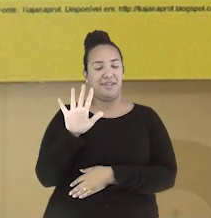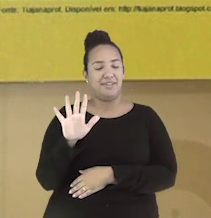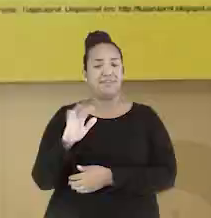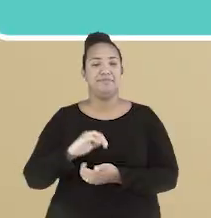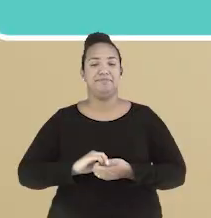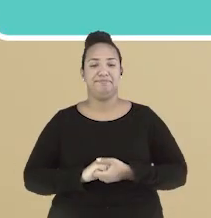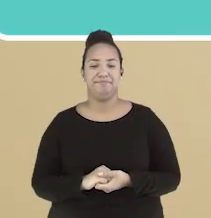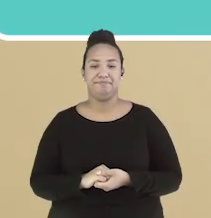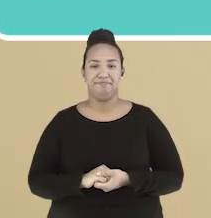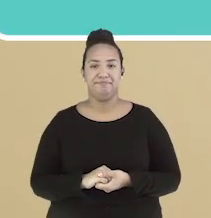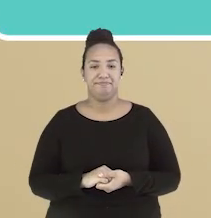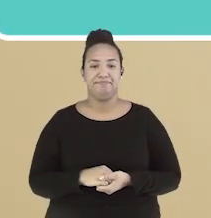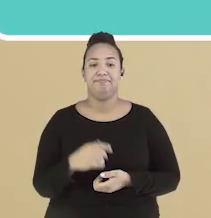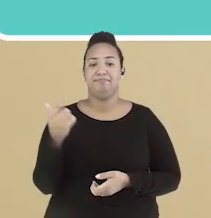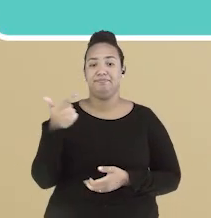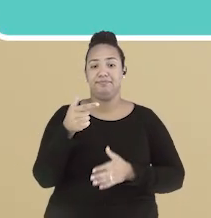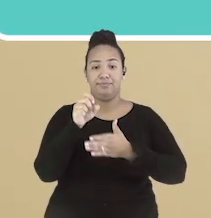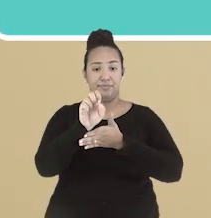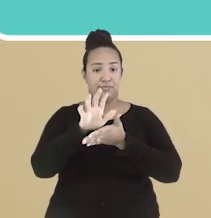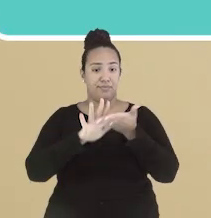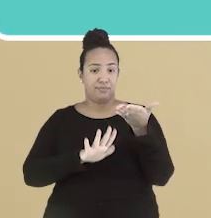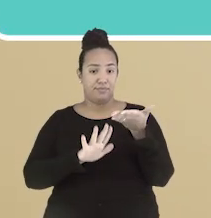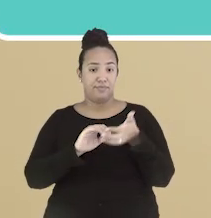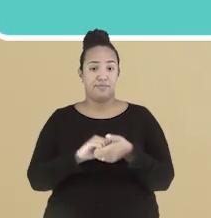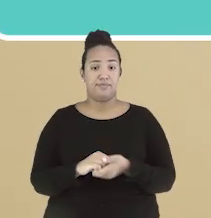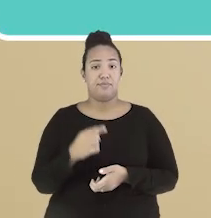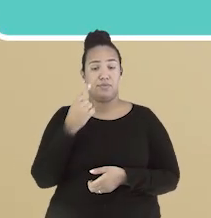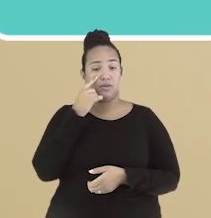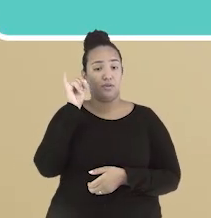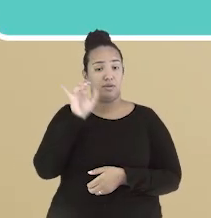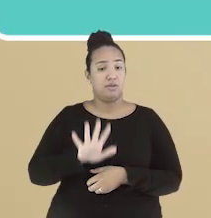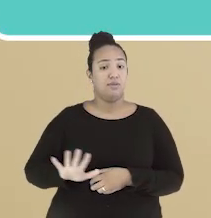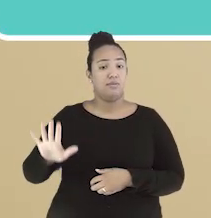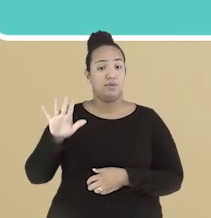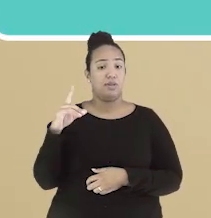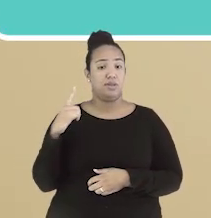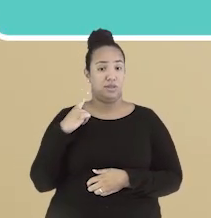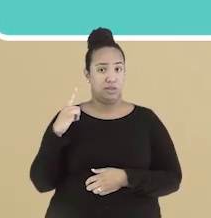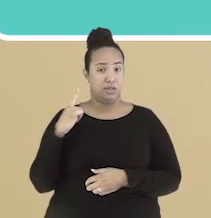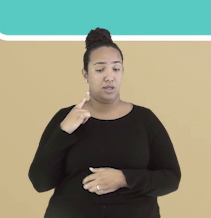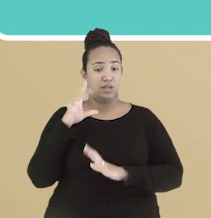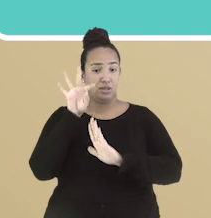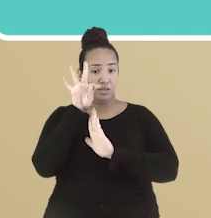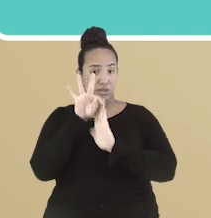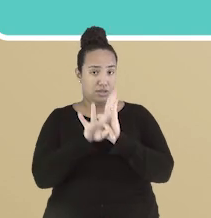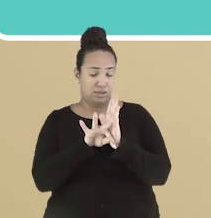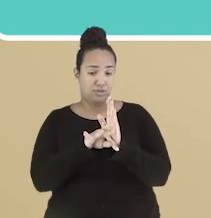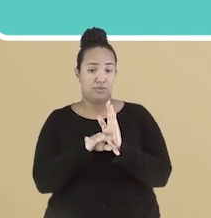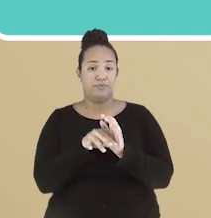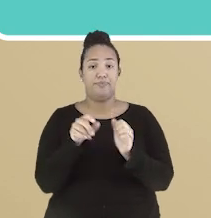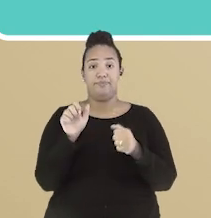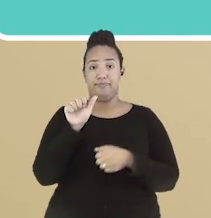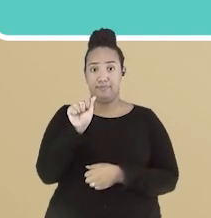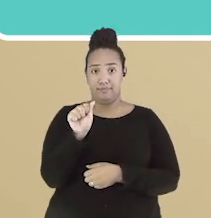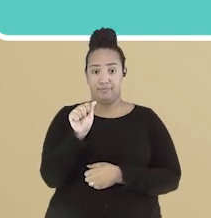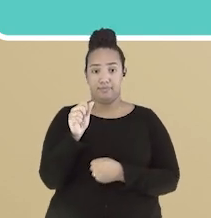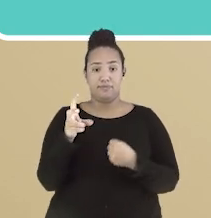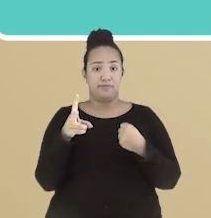visual. Questão 2. No infográfico ao lado, temos a presença dos textos letra